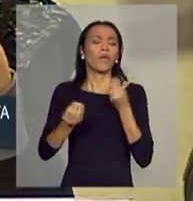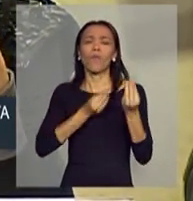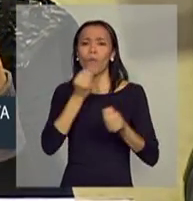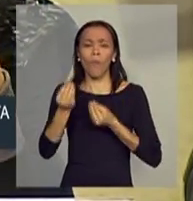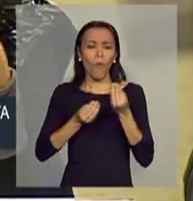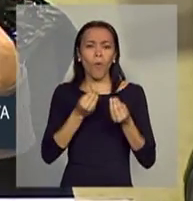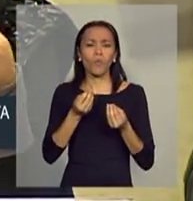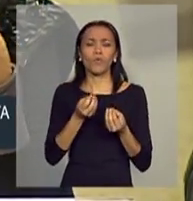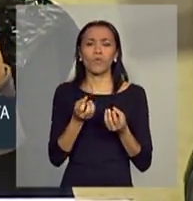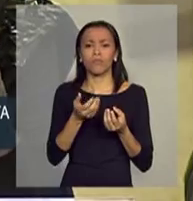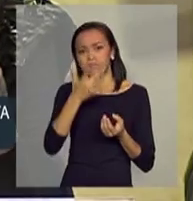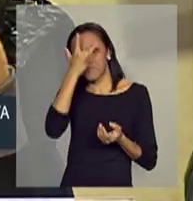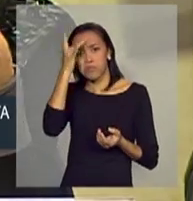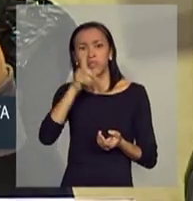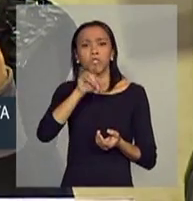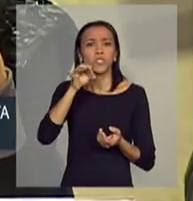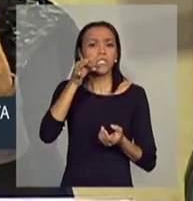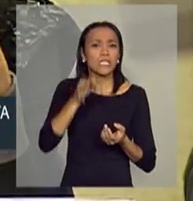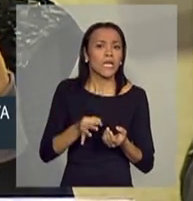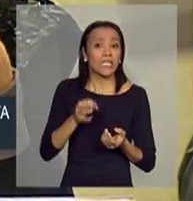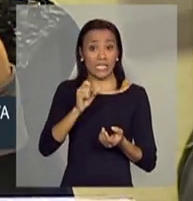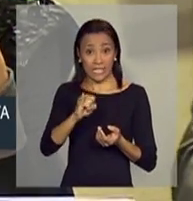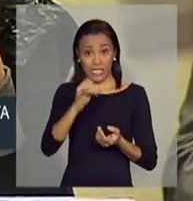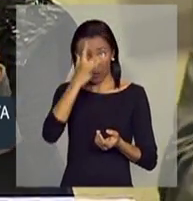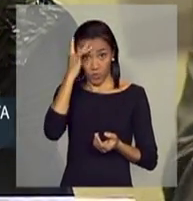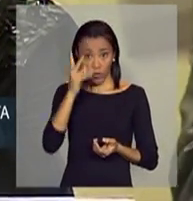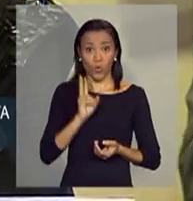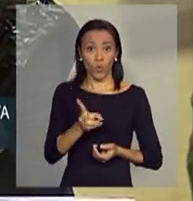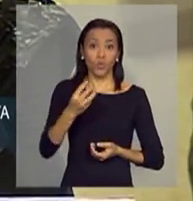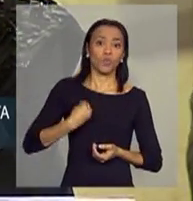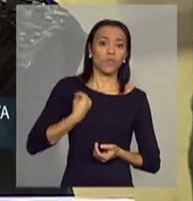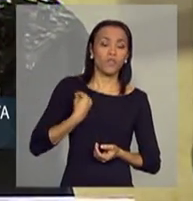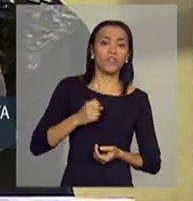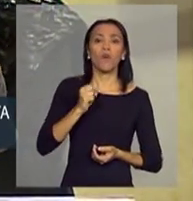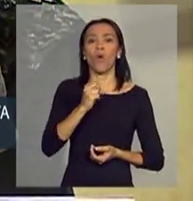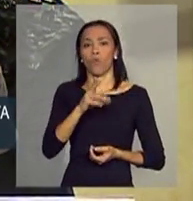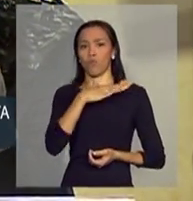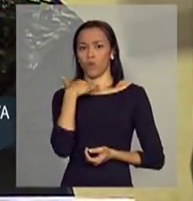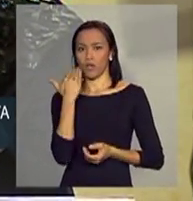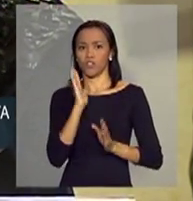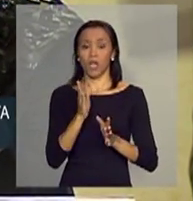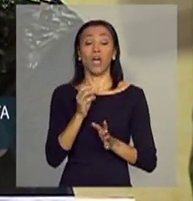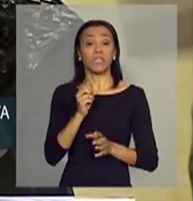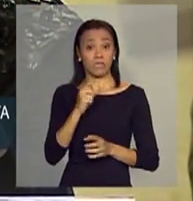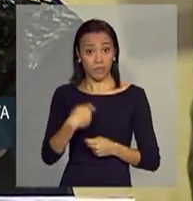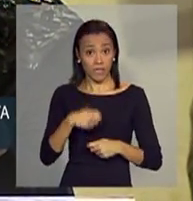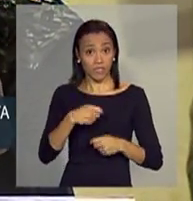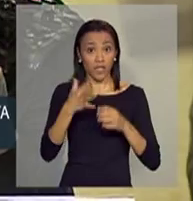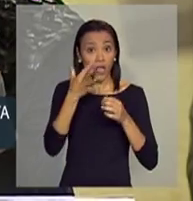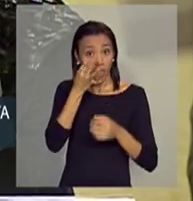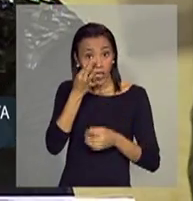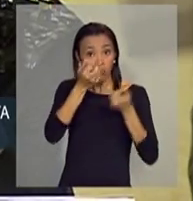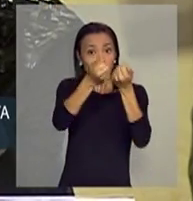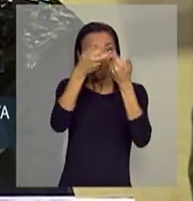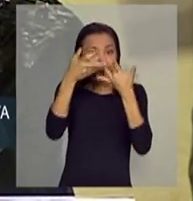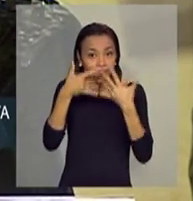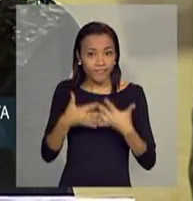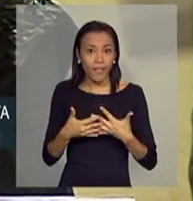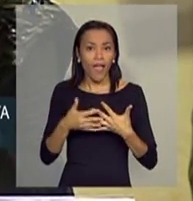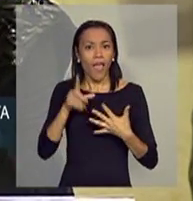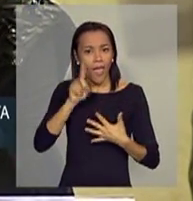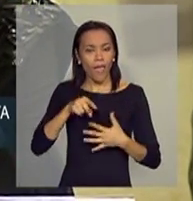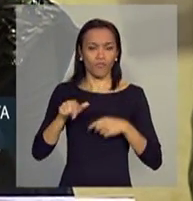essas pessoas, verificadas se estão vivas ou não, vão ser ouvidas. Então, e esse é um trabalho que está sendo